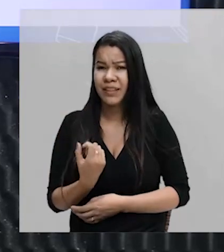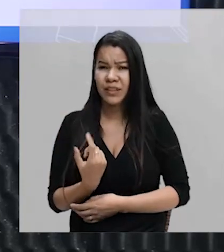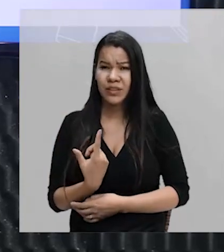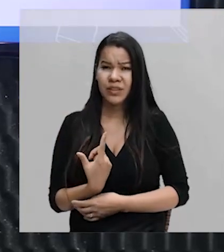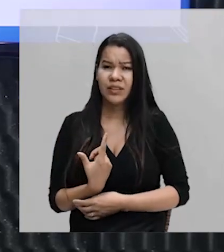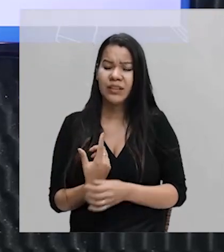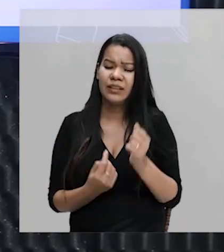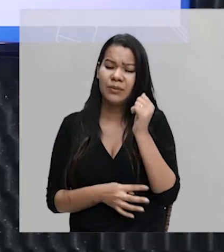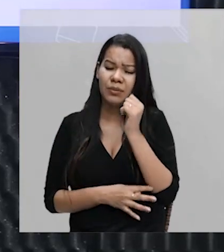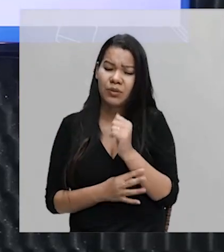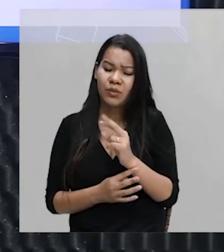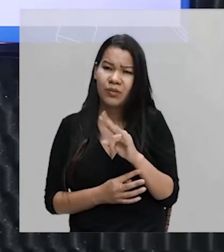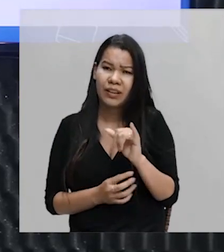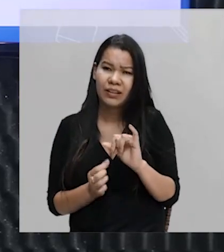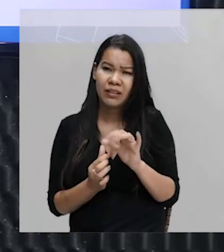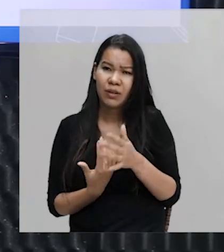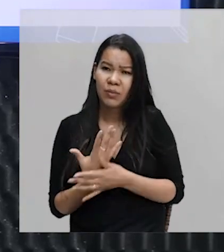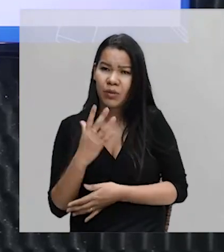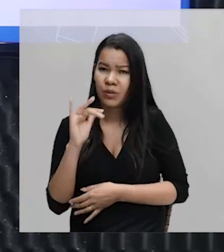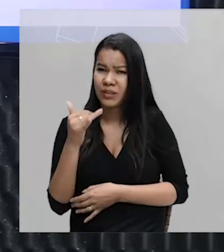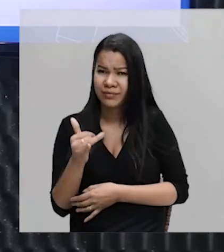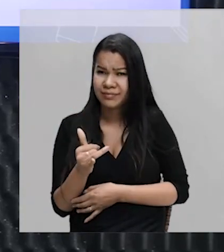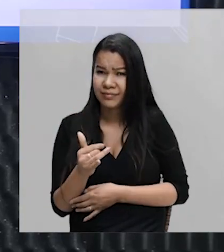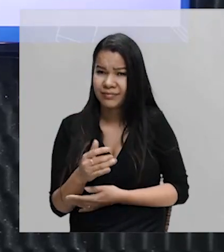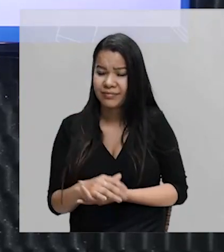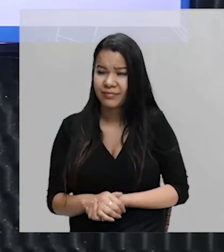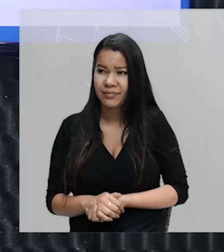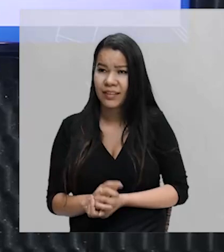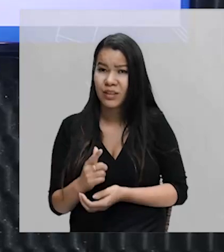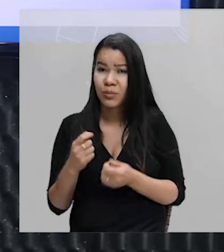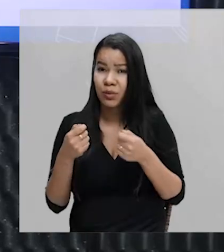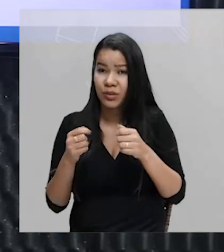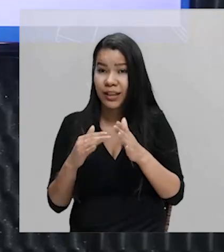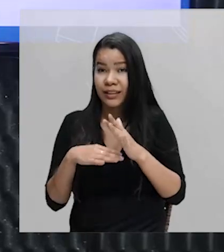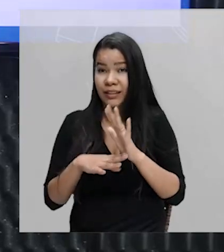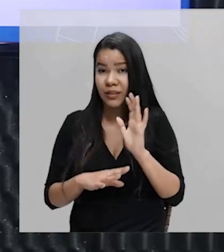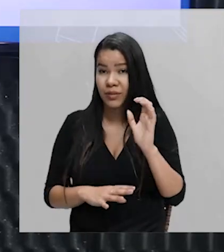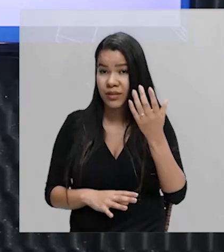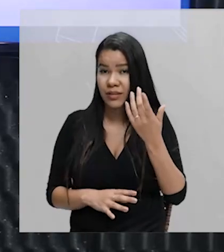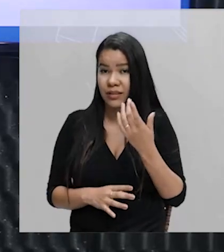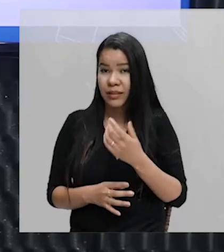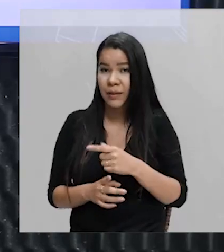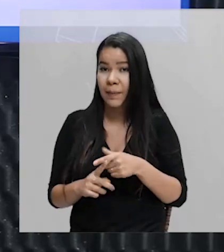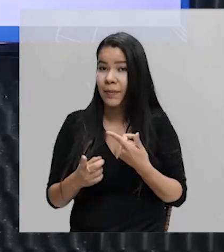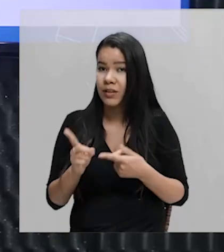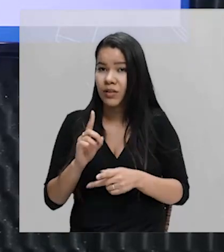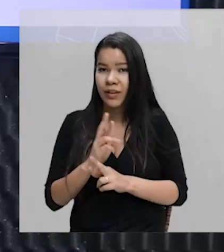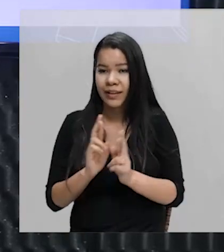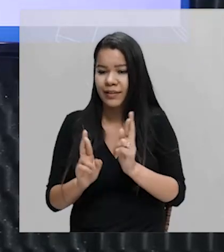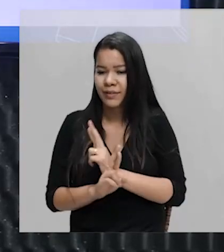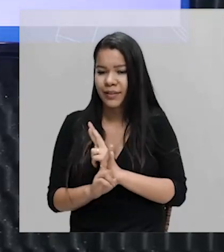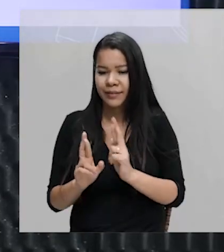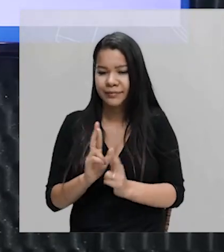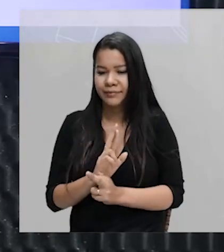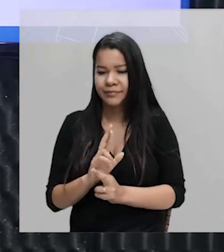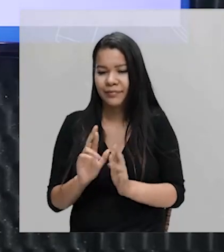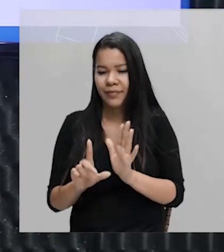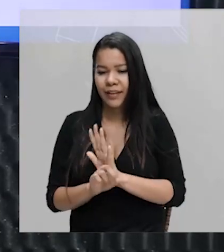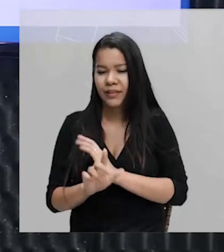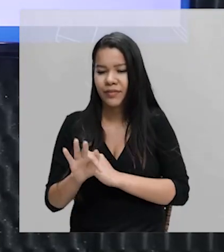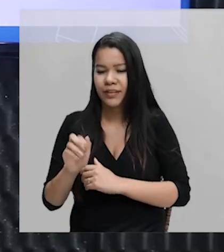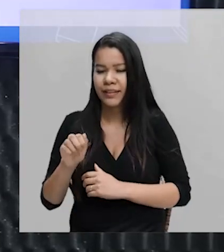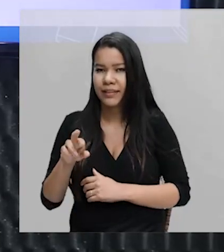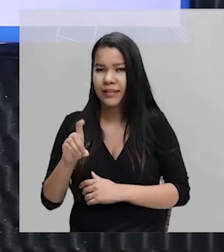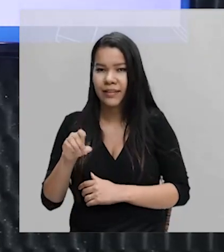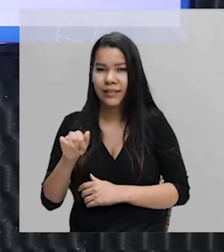temperatura vai gerar uma corrente elétrica ali. Certo? Isso pode até acontecer, mas não é relacionado à lei de Faraday. A